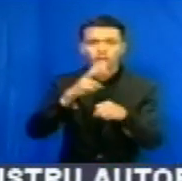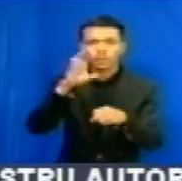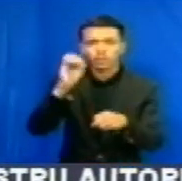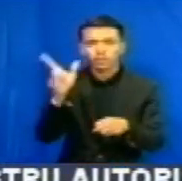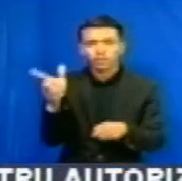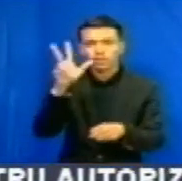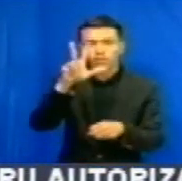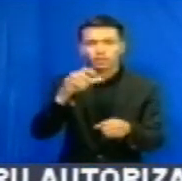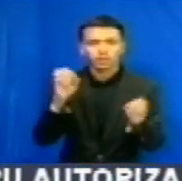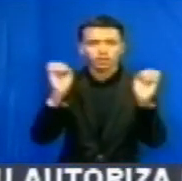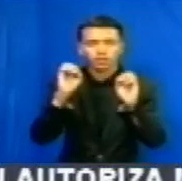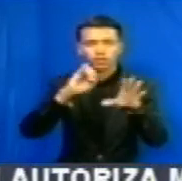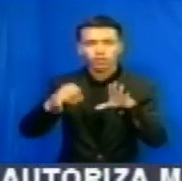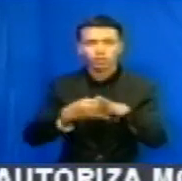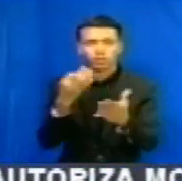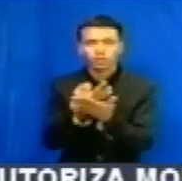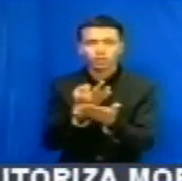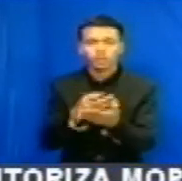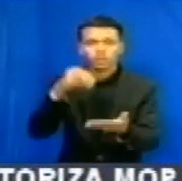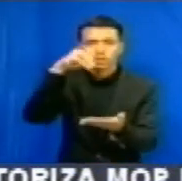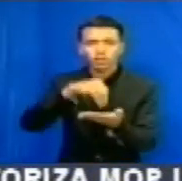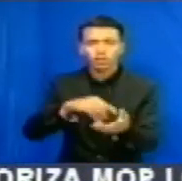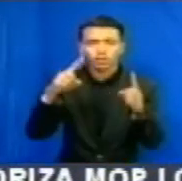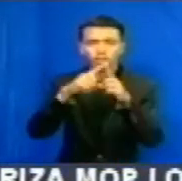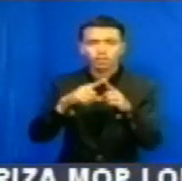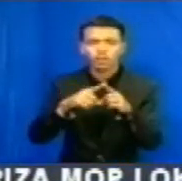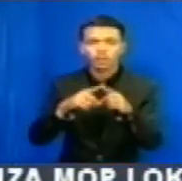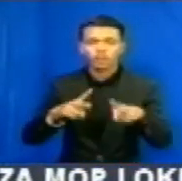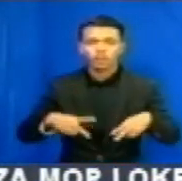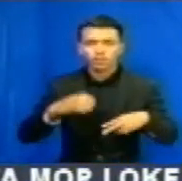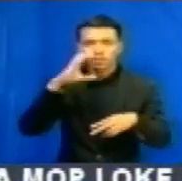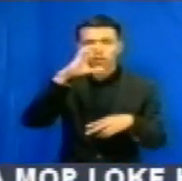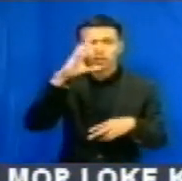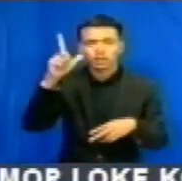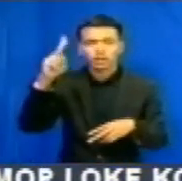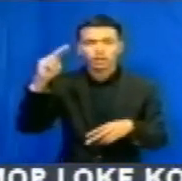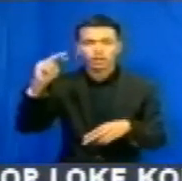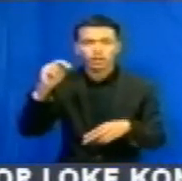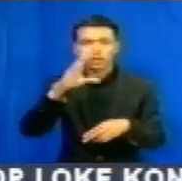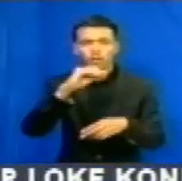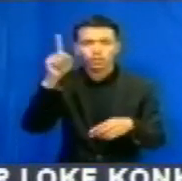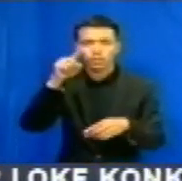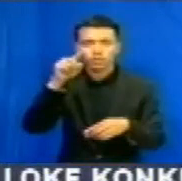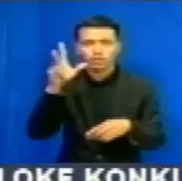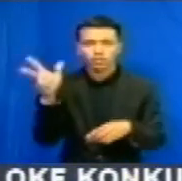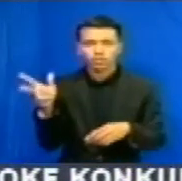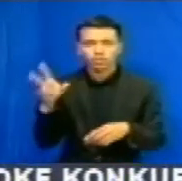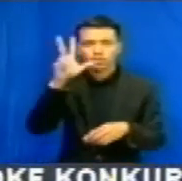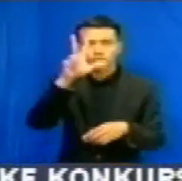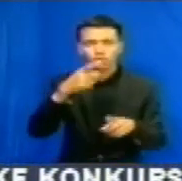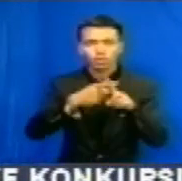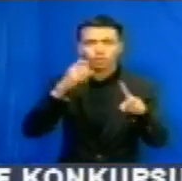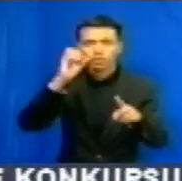Recintolo, né? Se lá inclui orçamento nebe prevê ba Fundo Combatente Libertação Nacional, 9% tolo nulo Recintolo